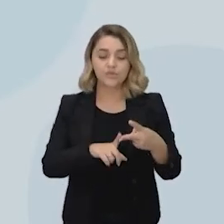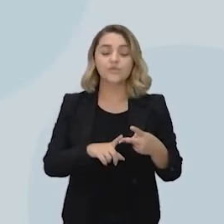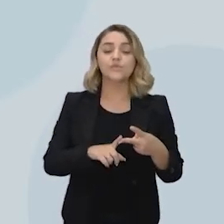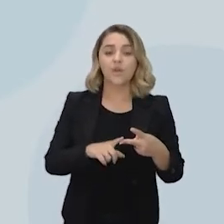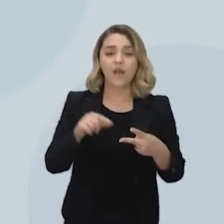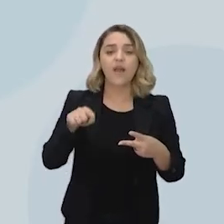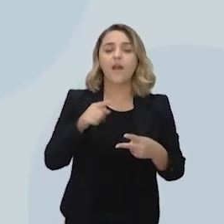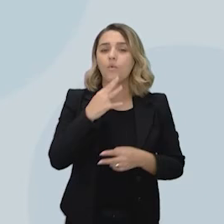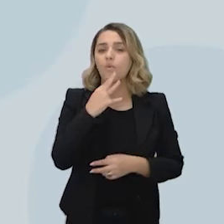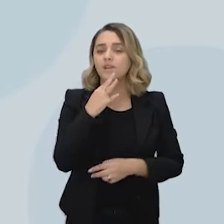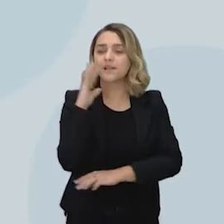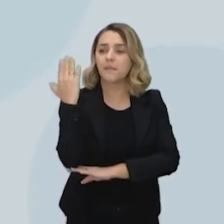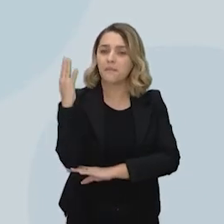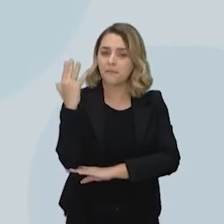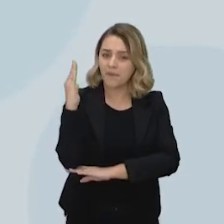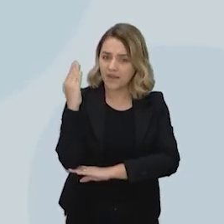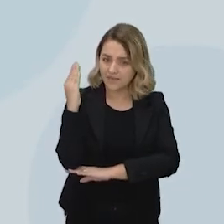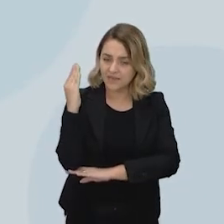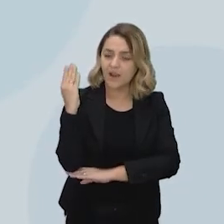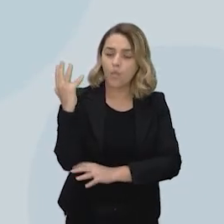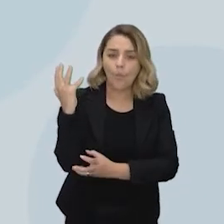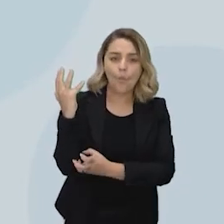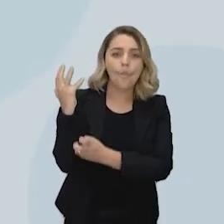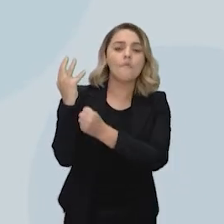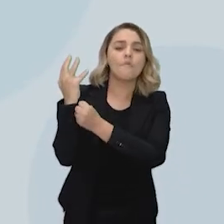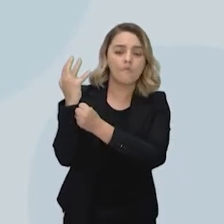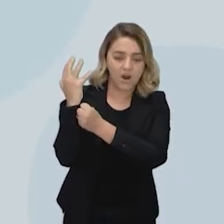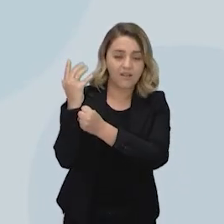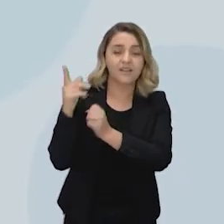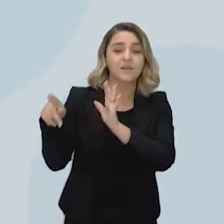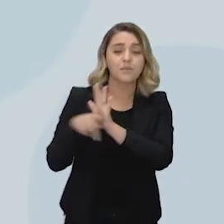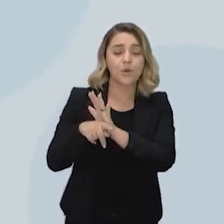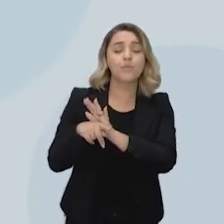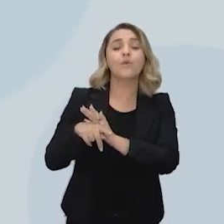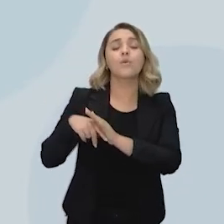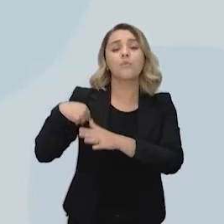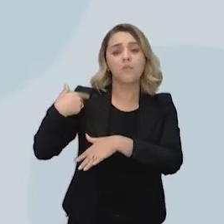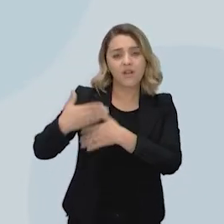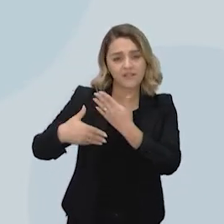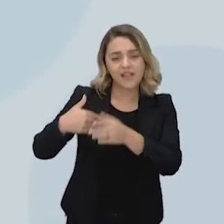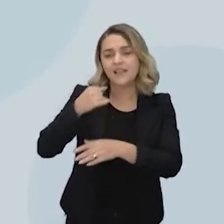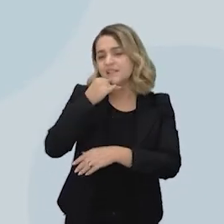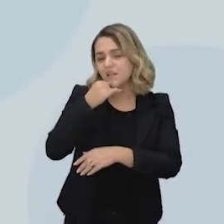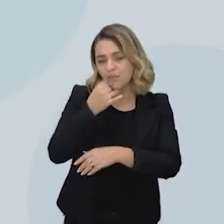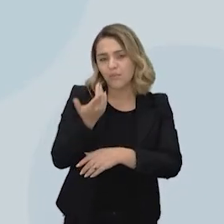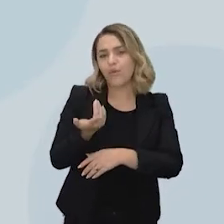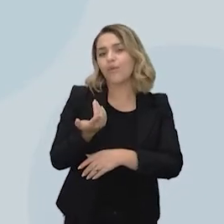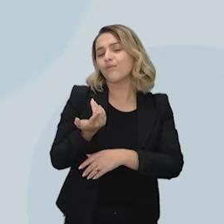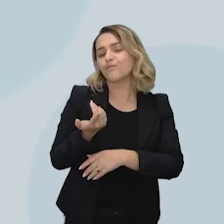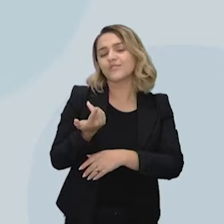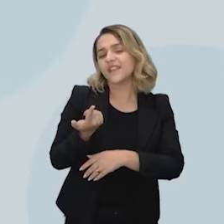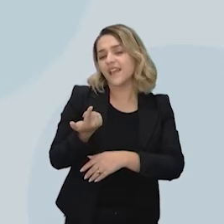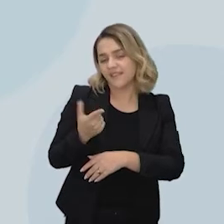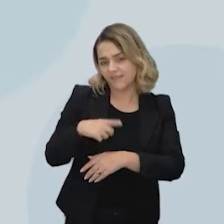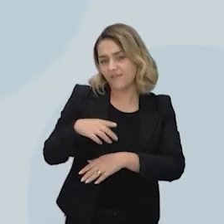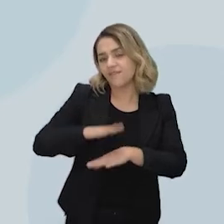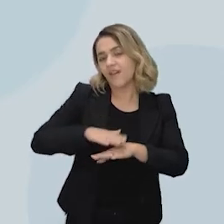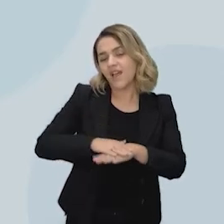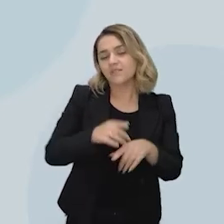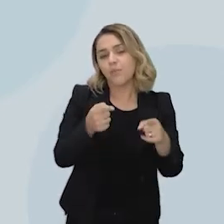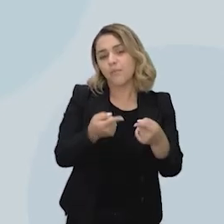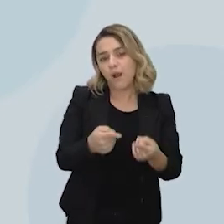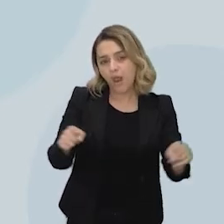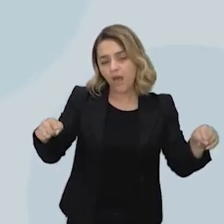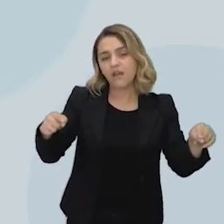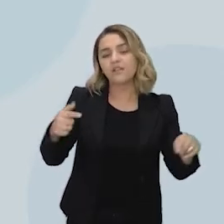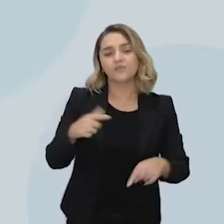um processo que muitos, vocês vão lembrar assim, quando vocês comem, né, um churrasquinho que não tem o carvão vegetal. Então, esse processo